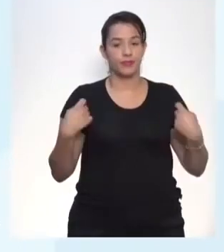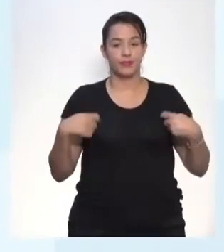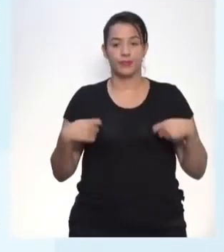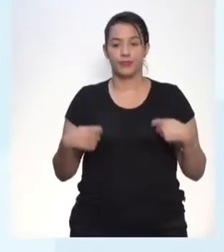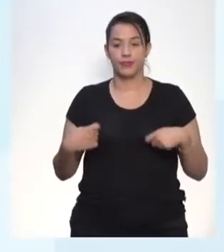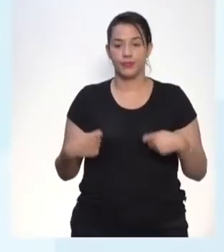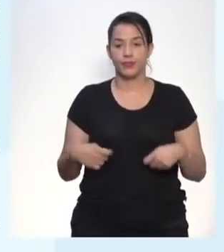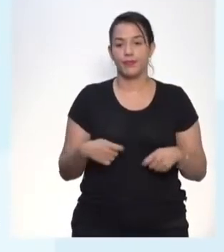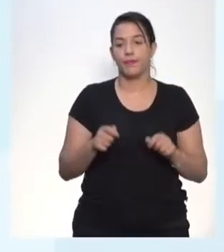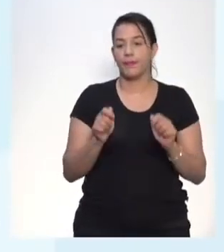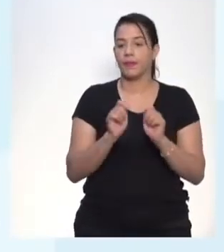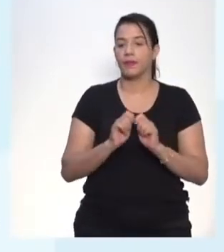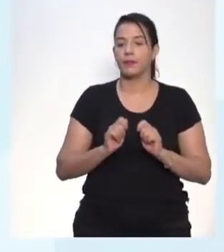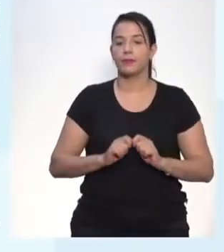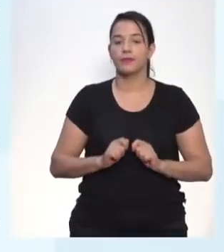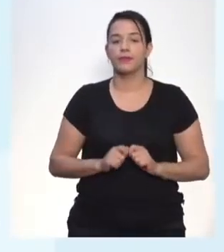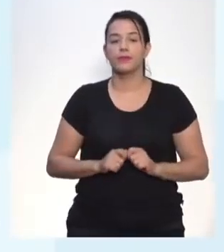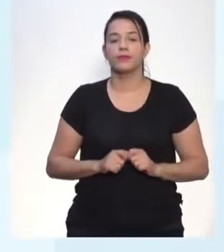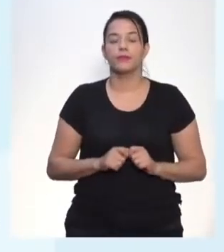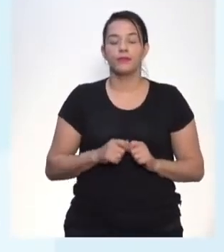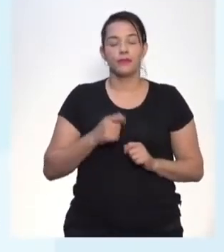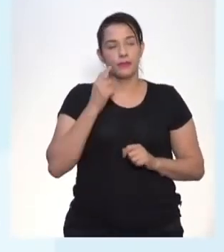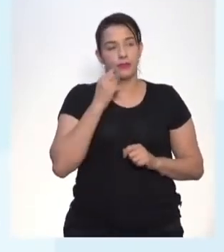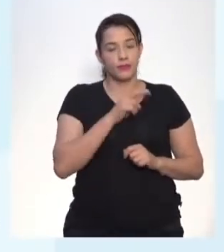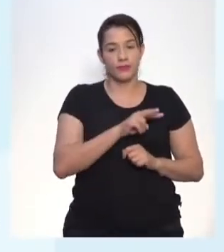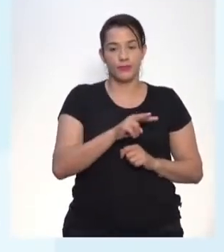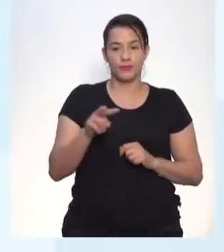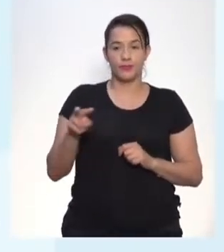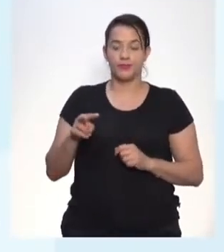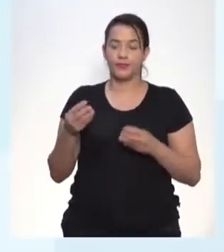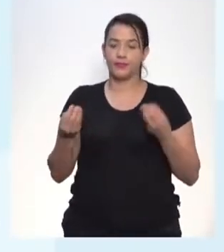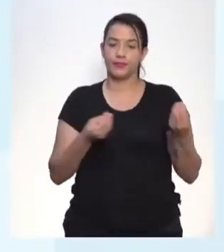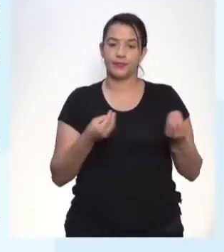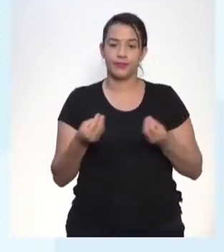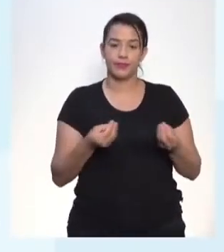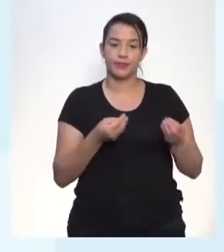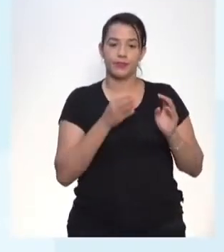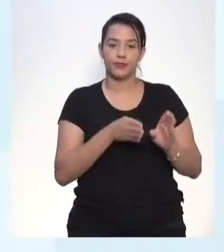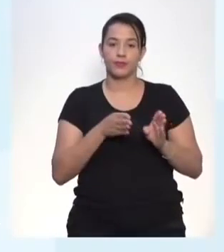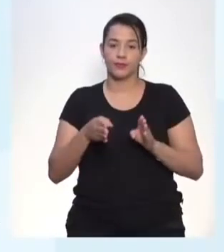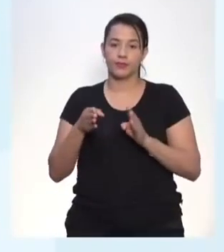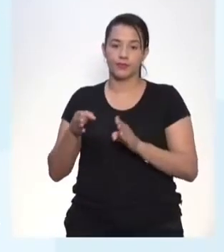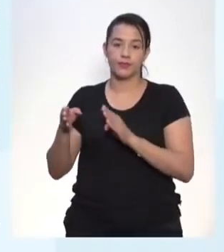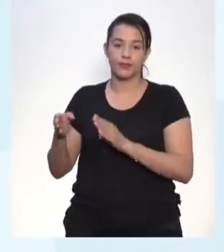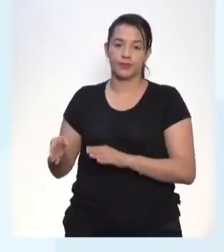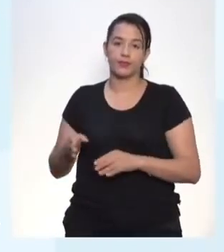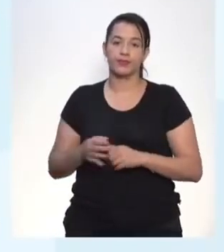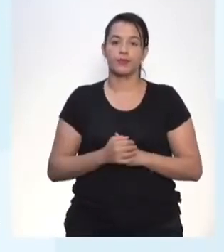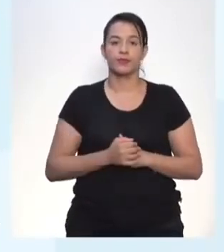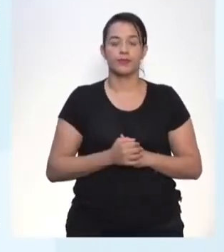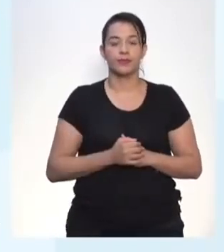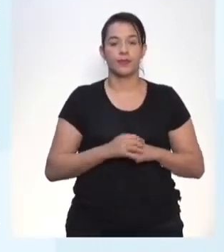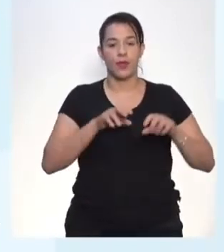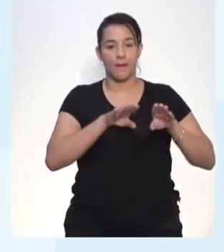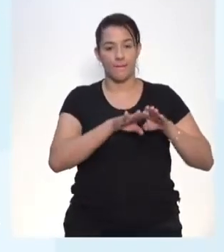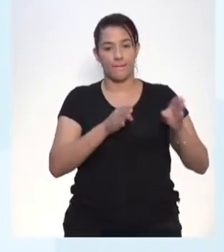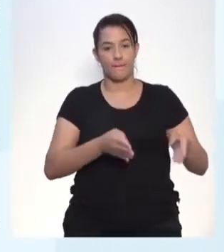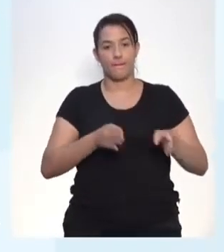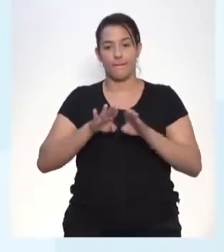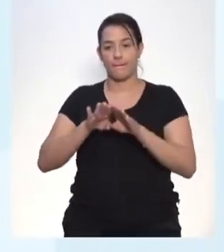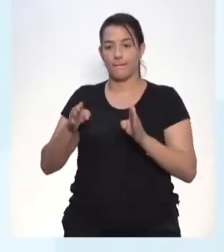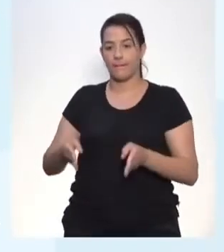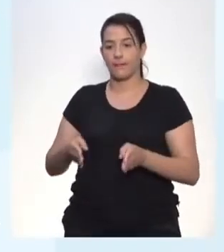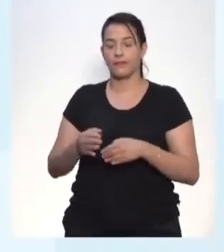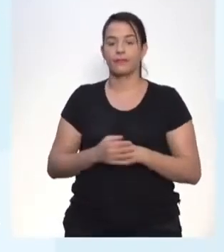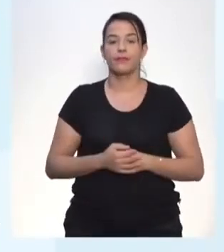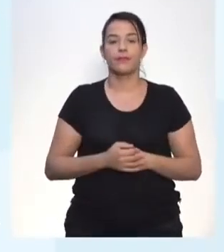essa forma aí de enxergar como que eu vou conseguir colocar, né, agrupar essas pessoas.